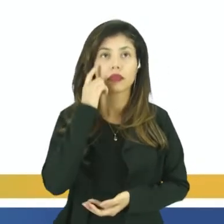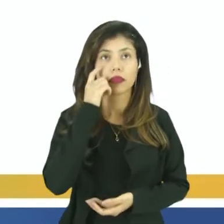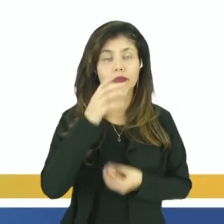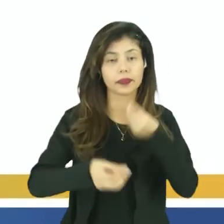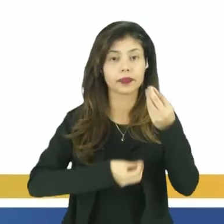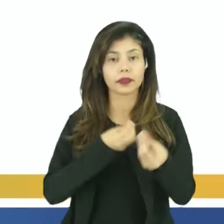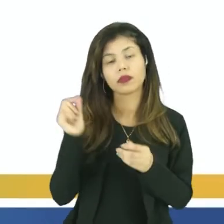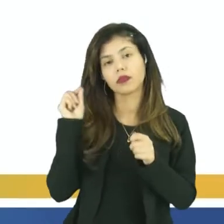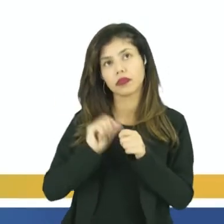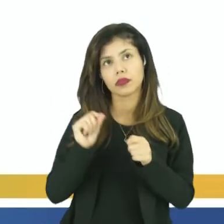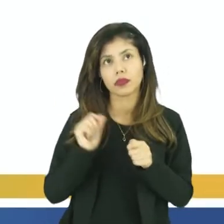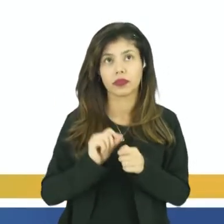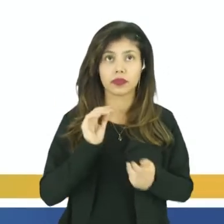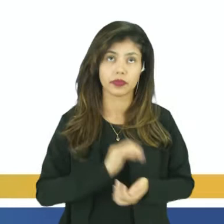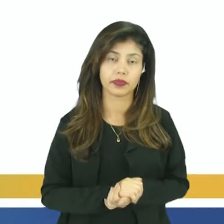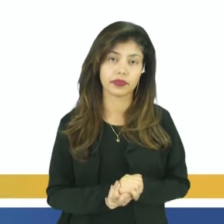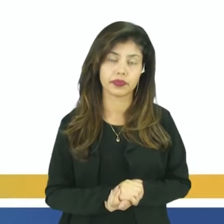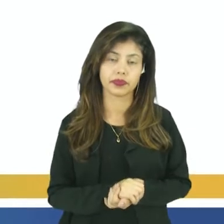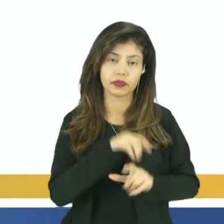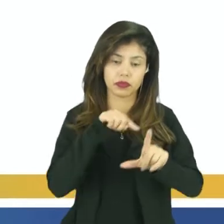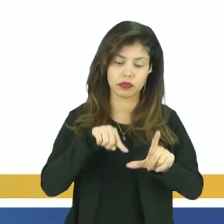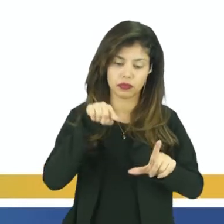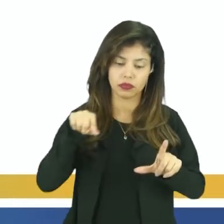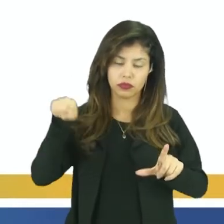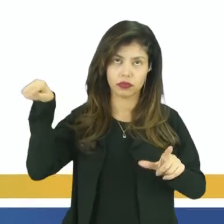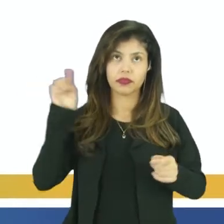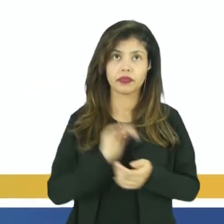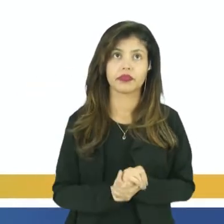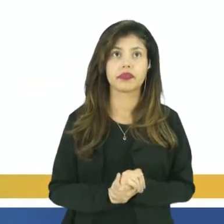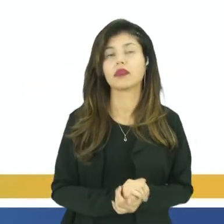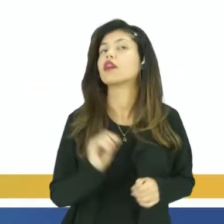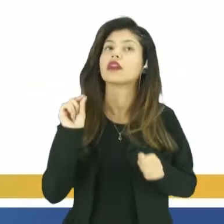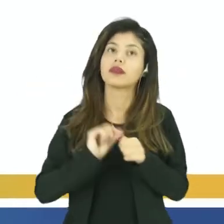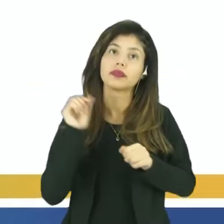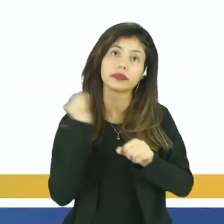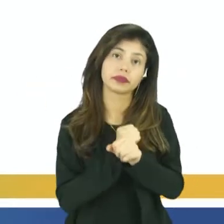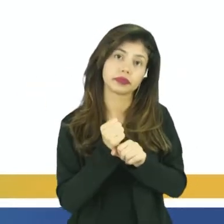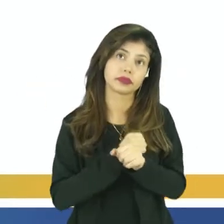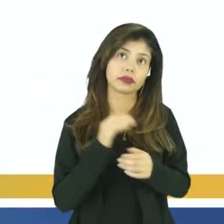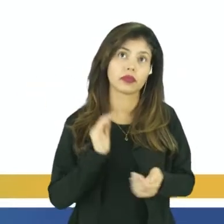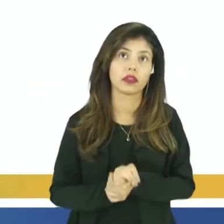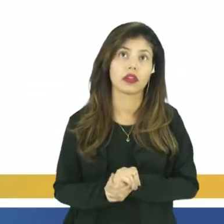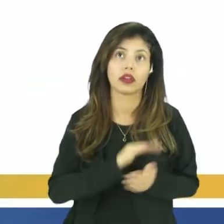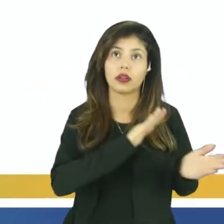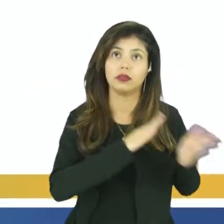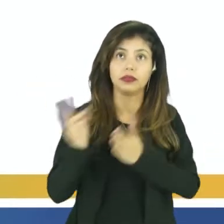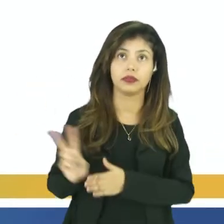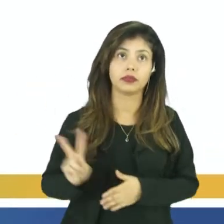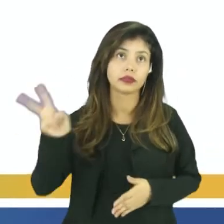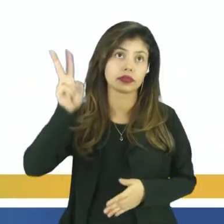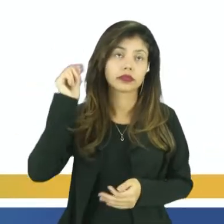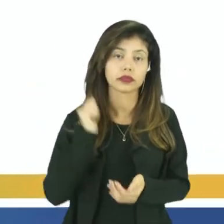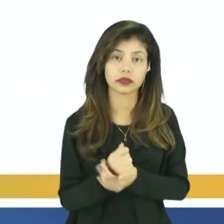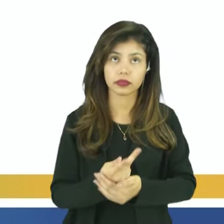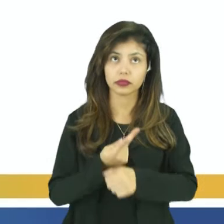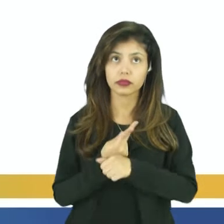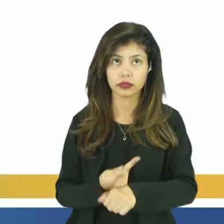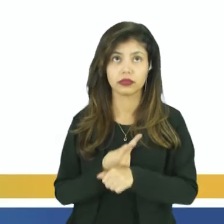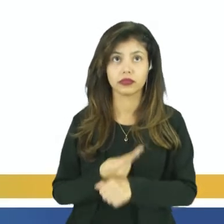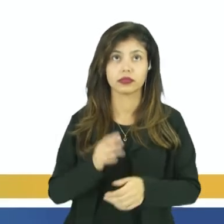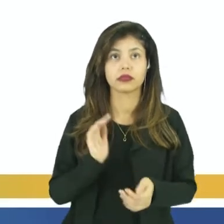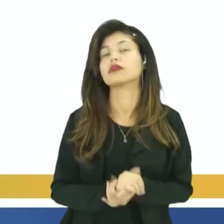Como construir um gráfico de linha? A construção do gráfico de linha se dá a partir dos valores absolutos de